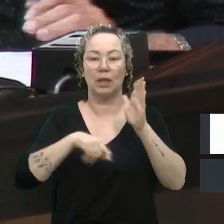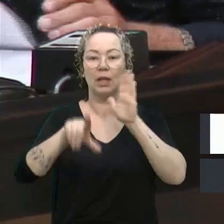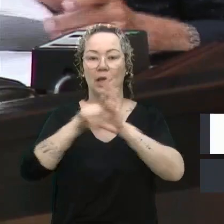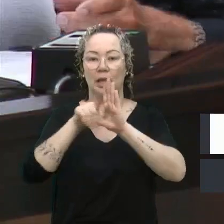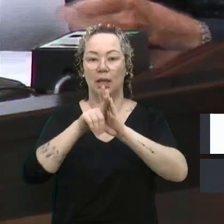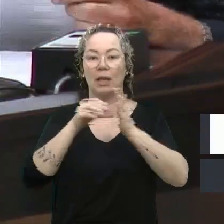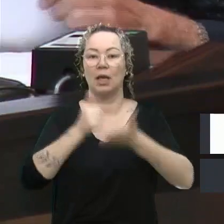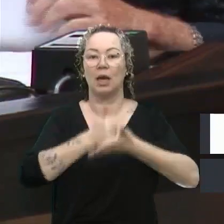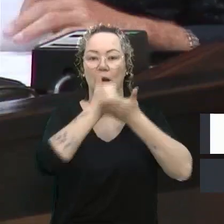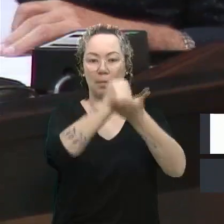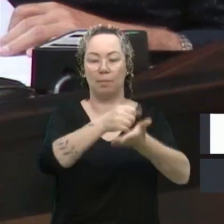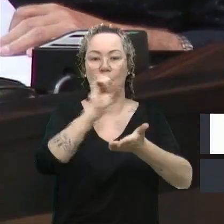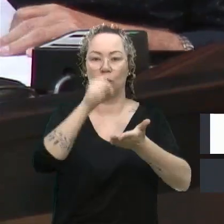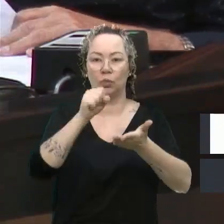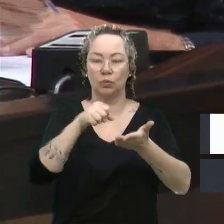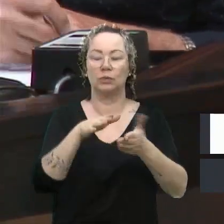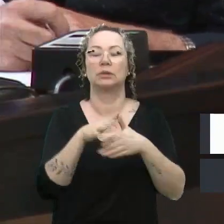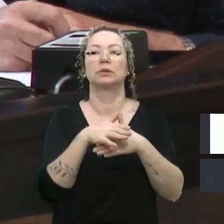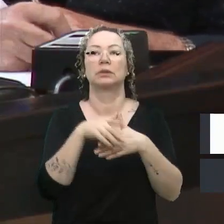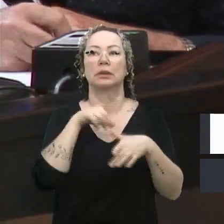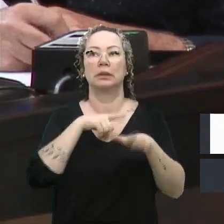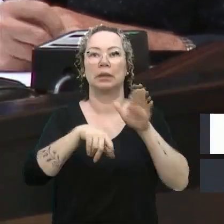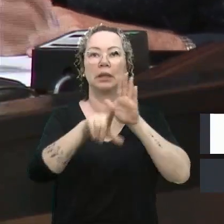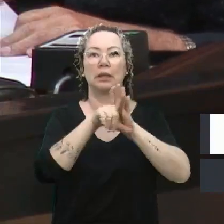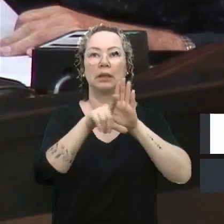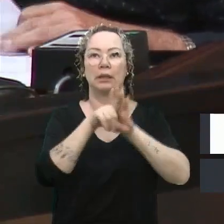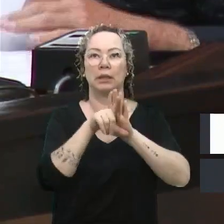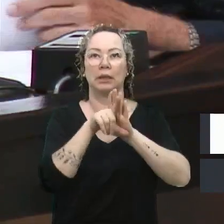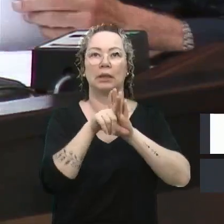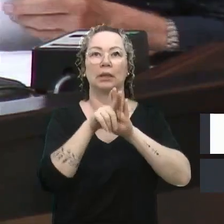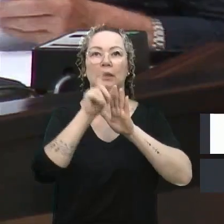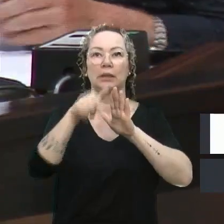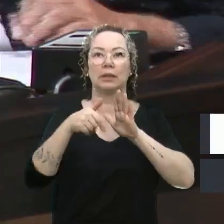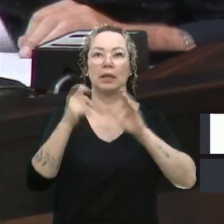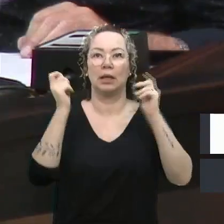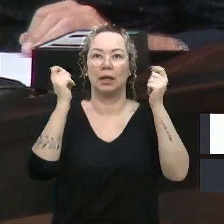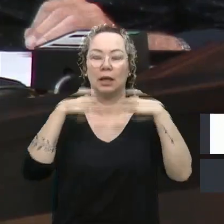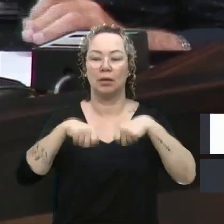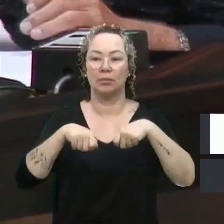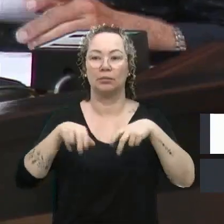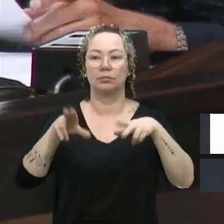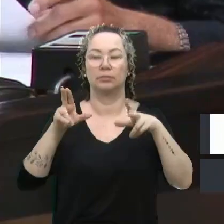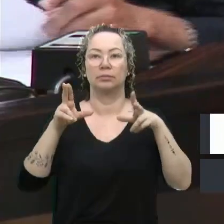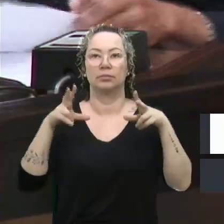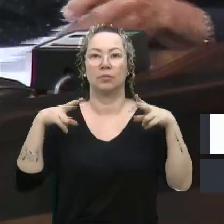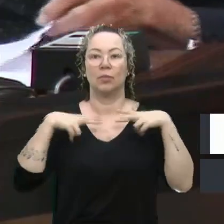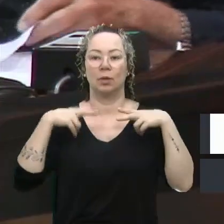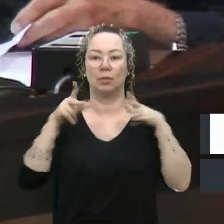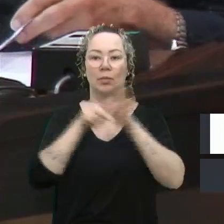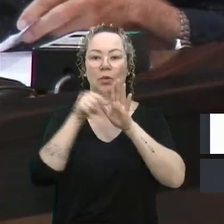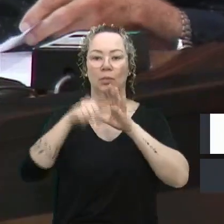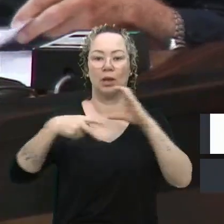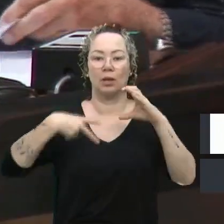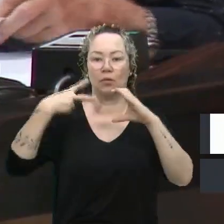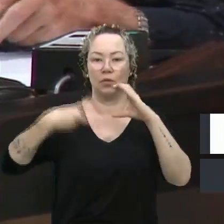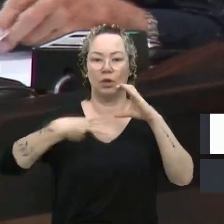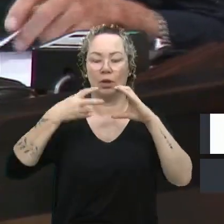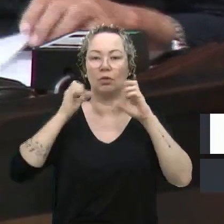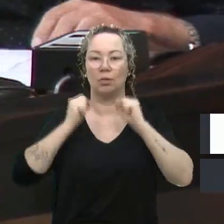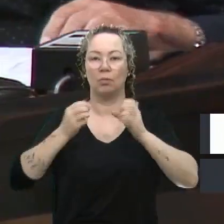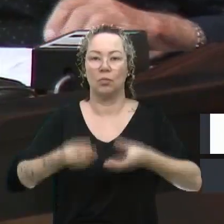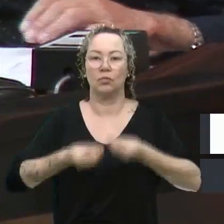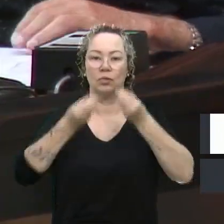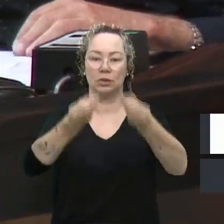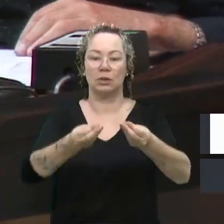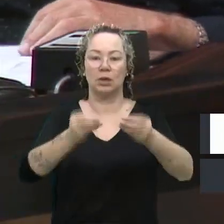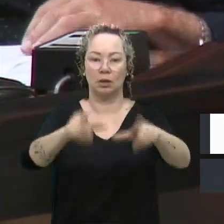artigo 62, inciso 19, que dispõe ser de competência privativa da Câmara Municipal a concessão de título de